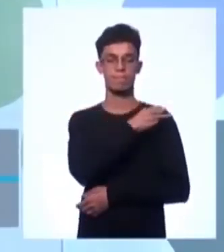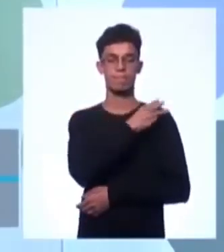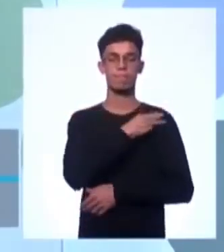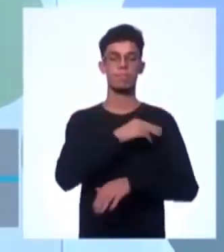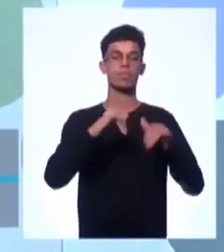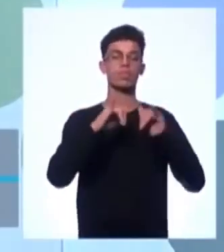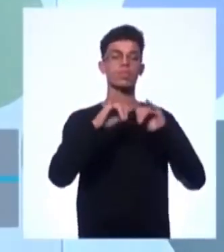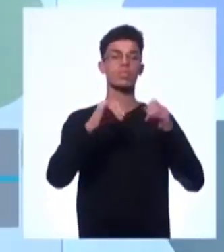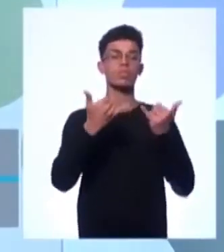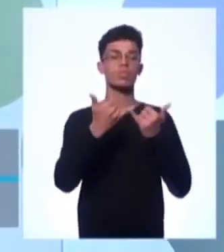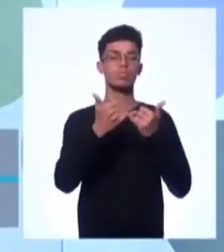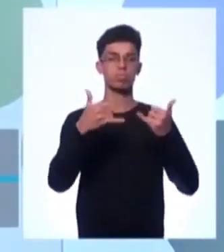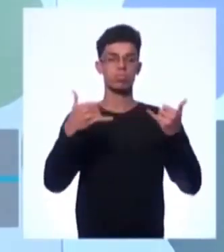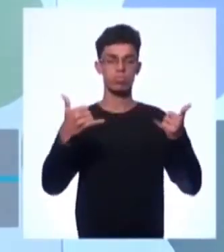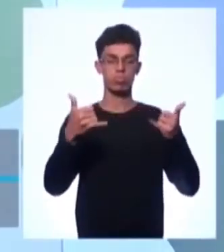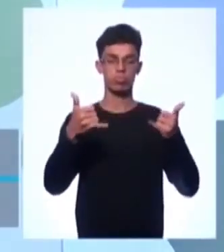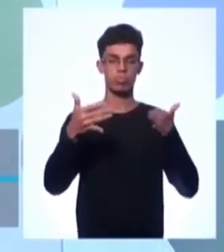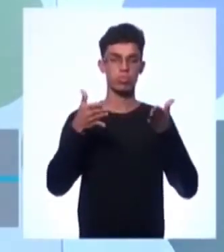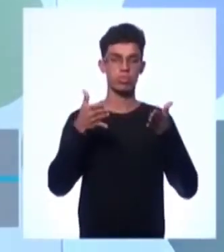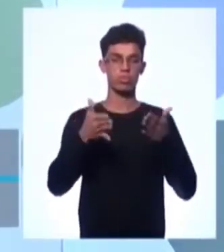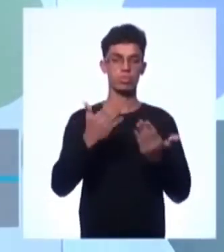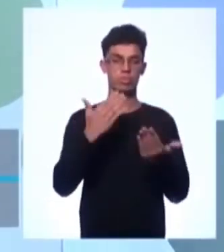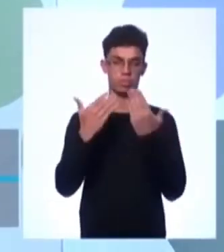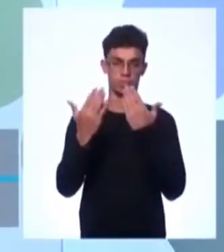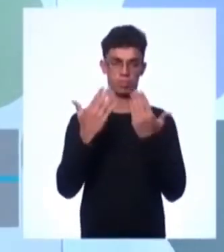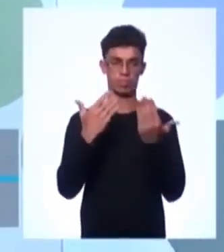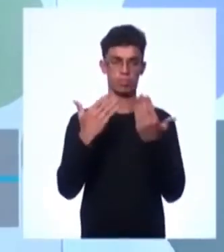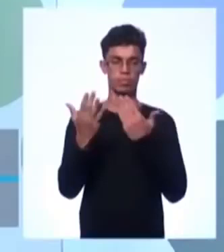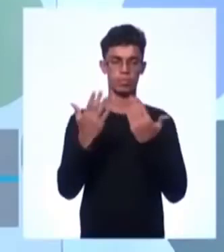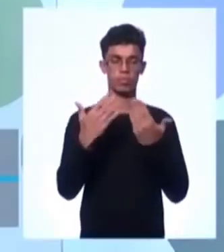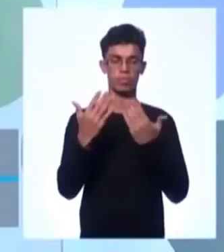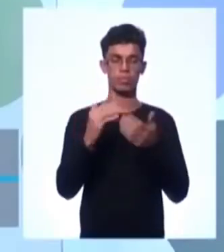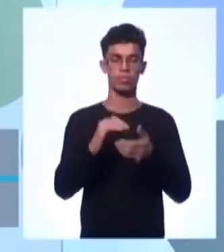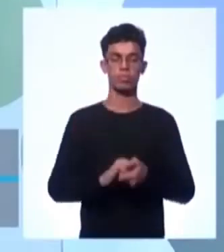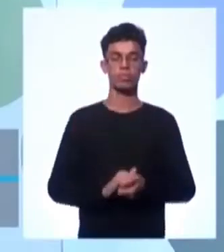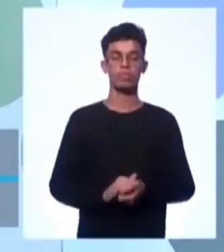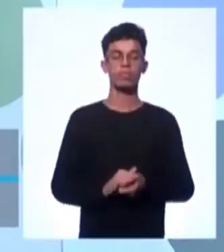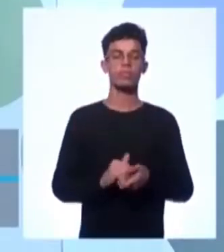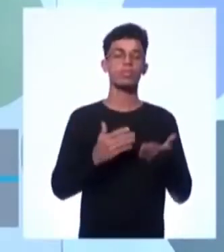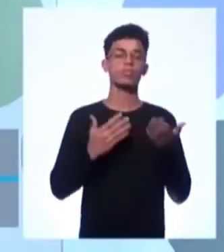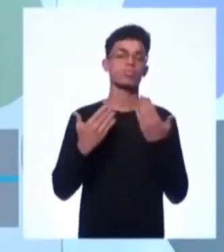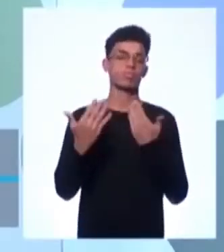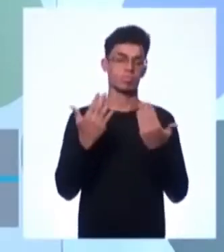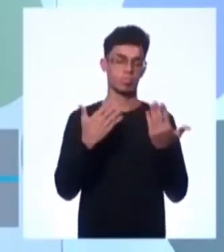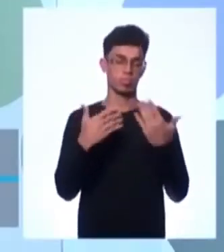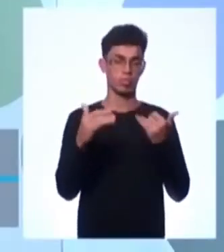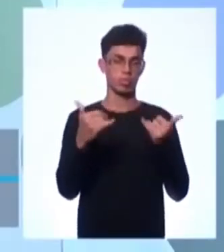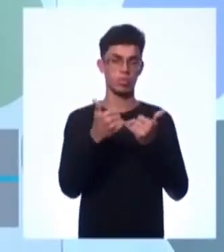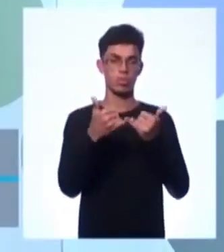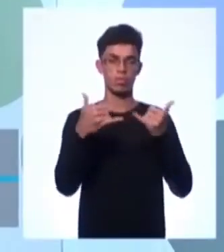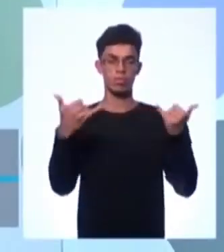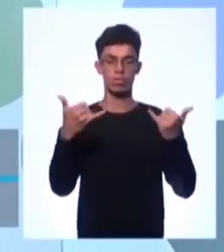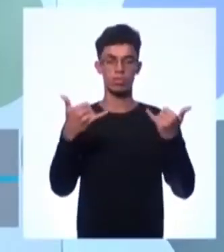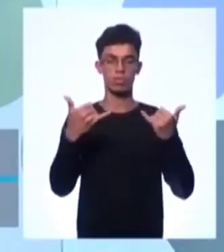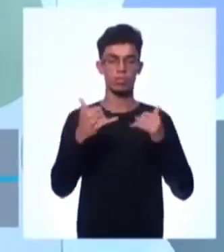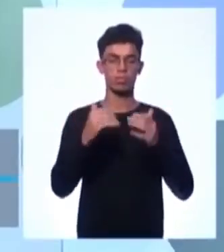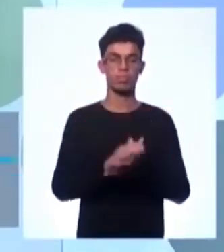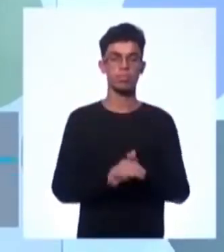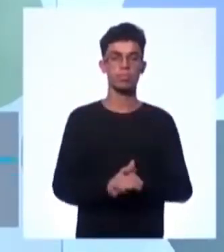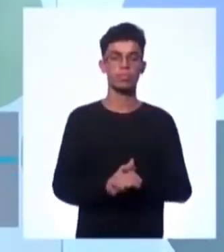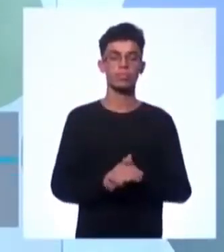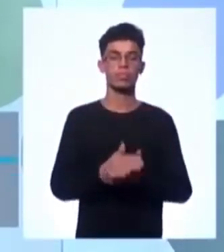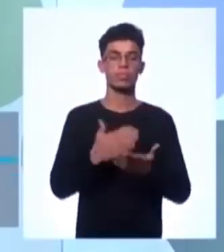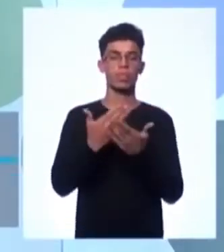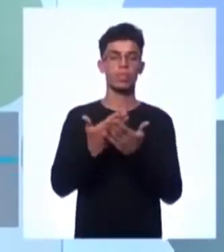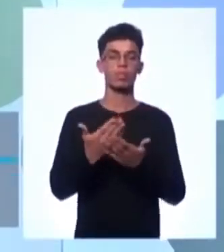campo magnético e agora vamos discutir um pouco mais sobre essas interações magnéticas. Nós vamos falar basicamente na